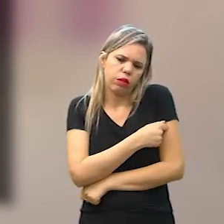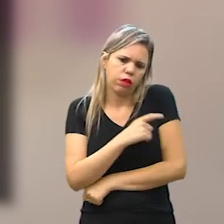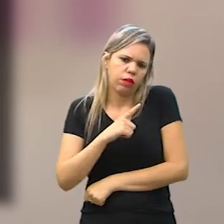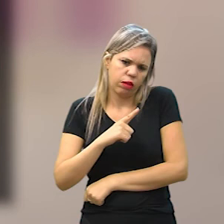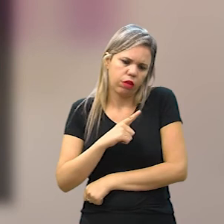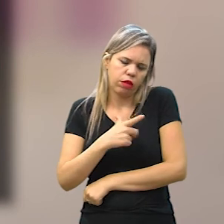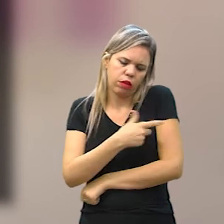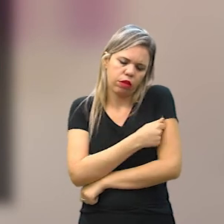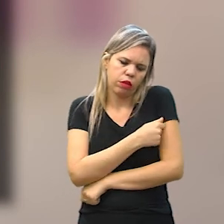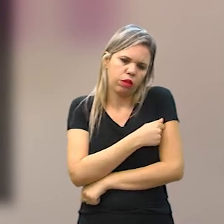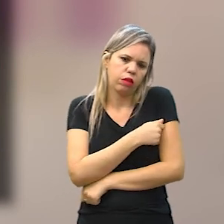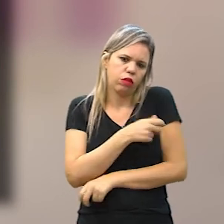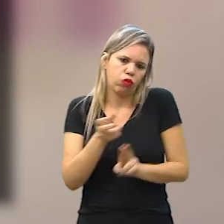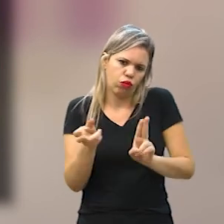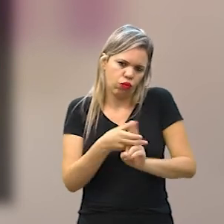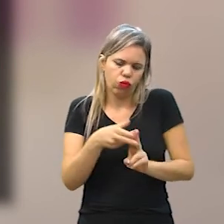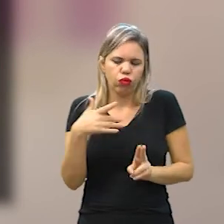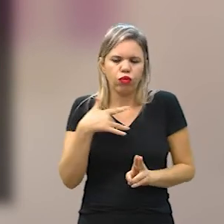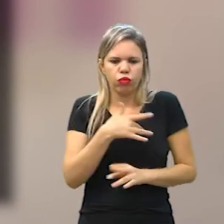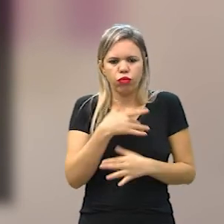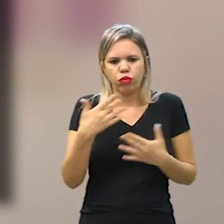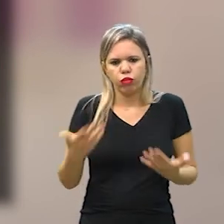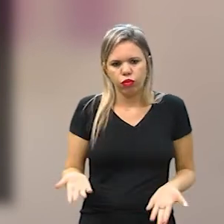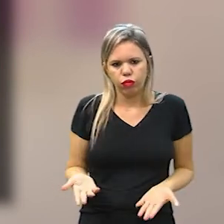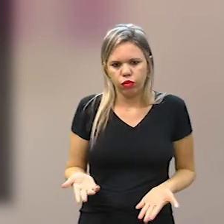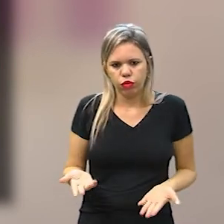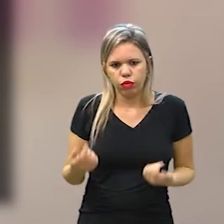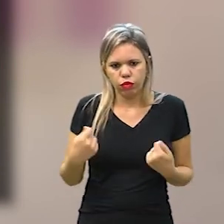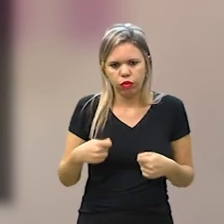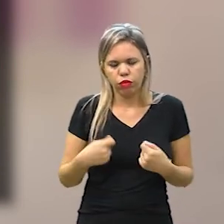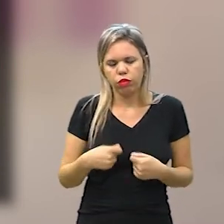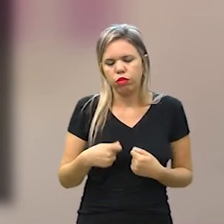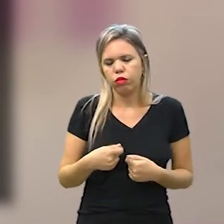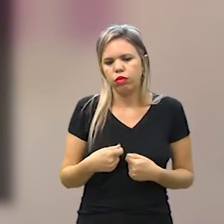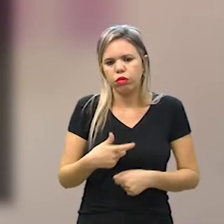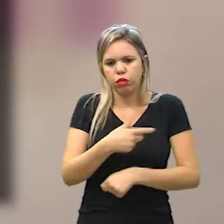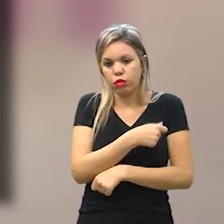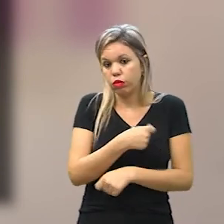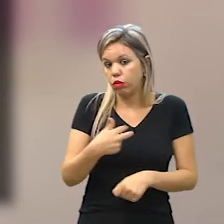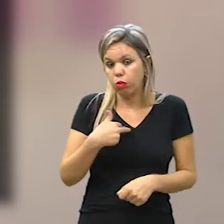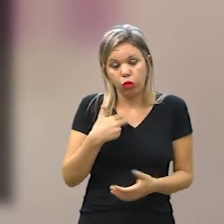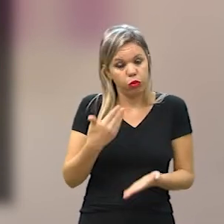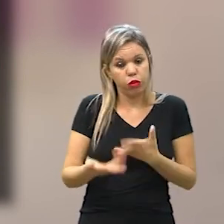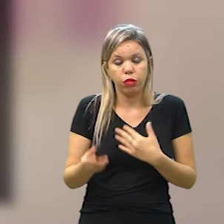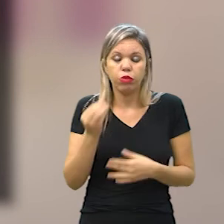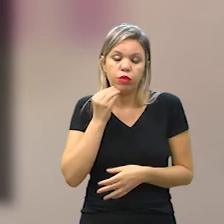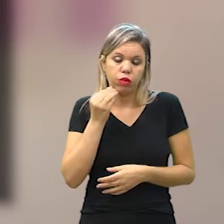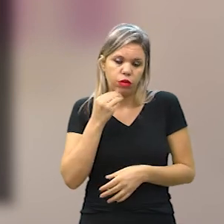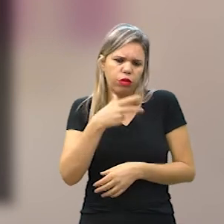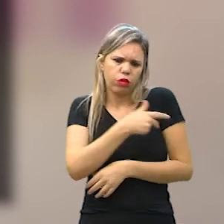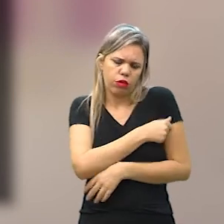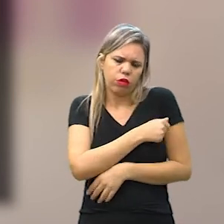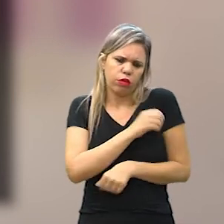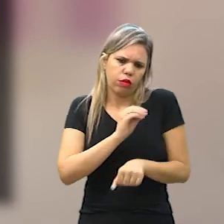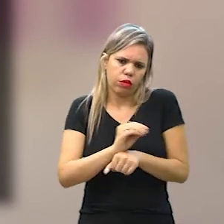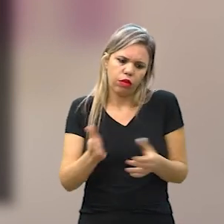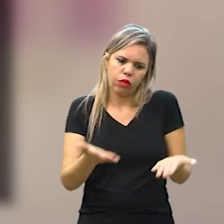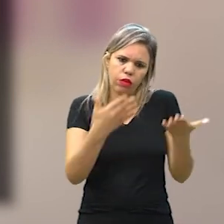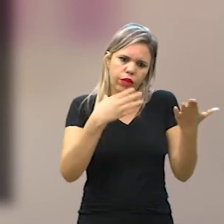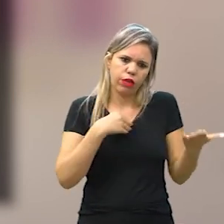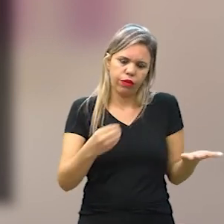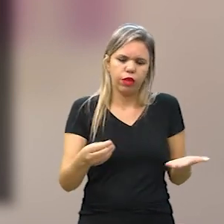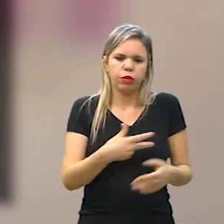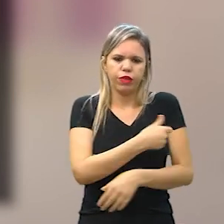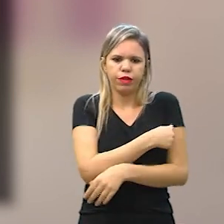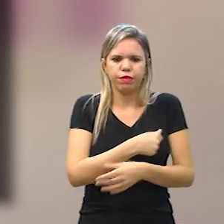vacinados, existe a vacina na rede pública de saúde e ela deve ser tomada, você não deve perder a oportunidade de levar